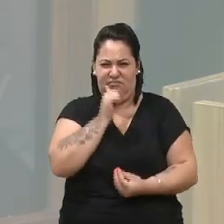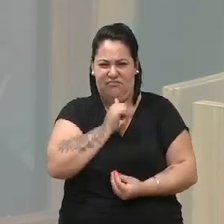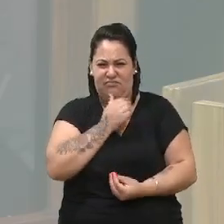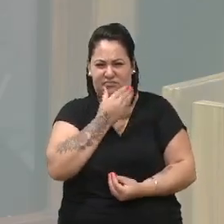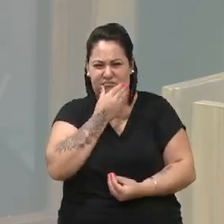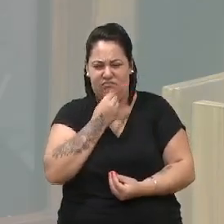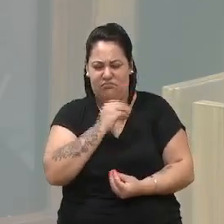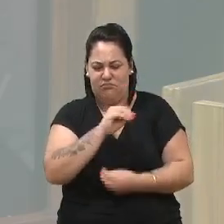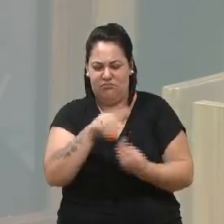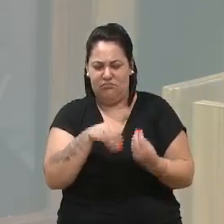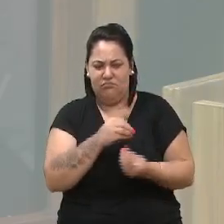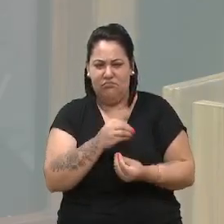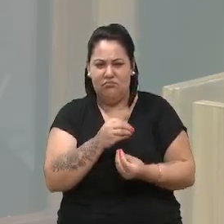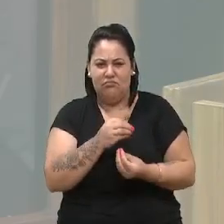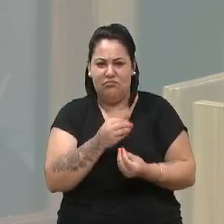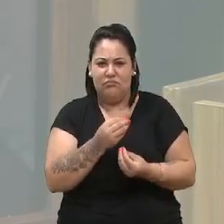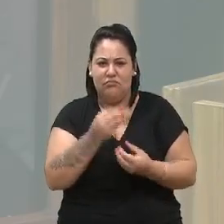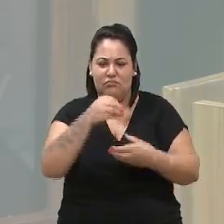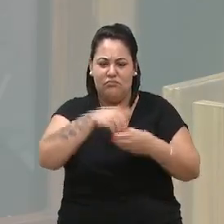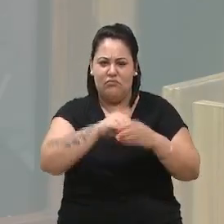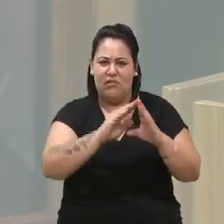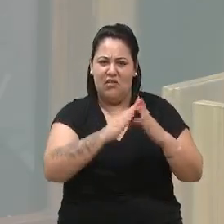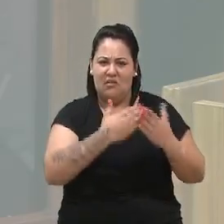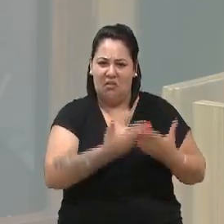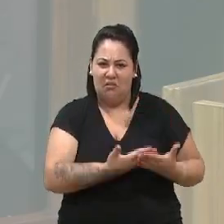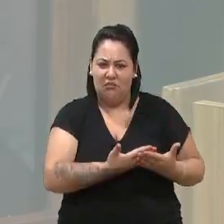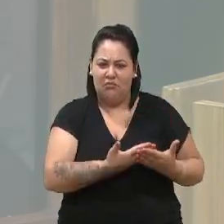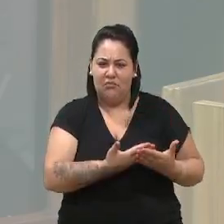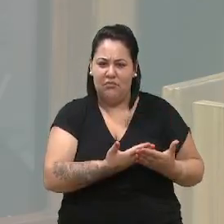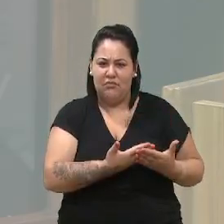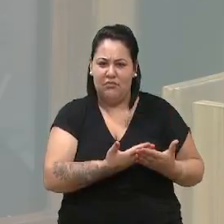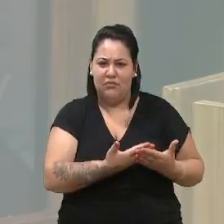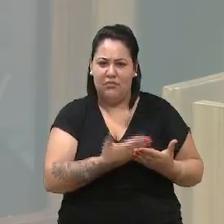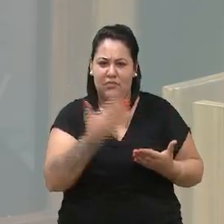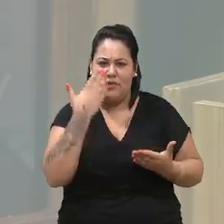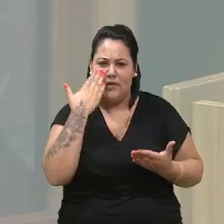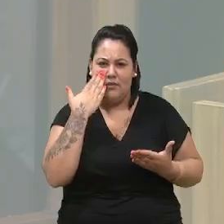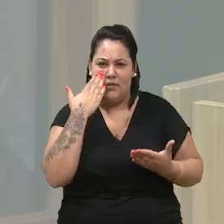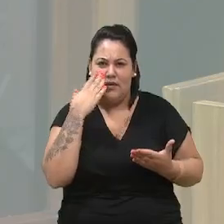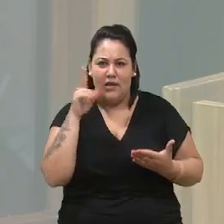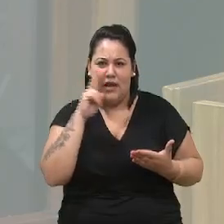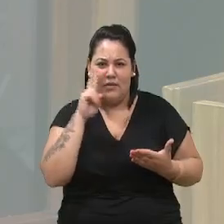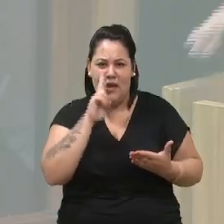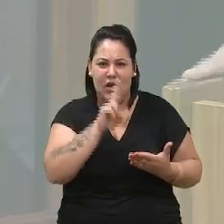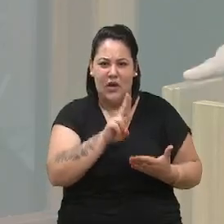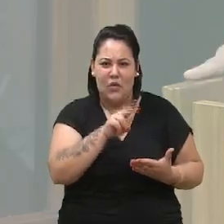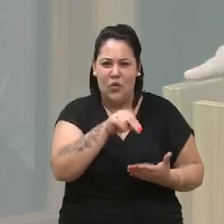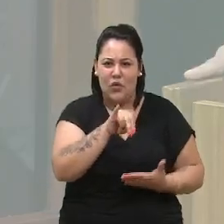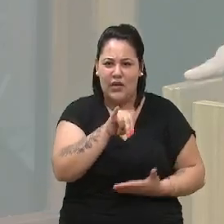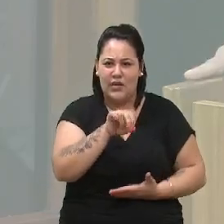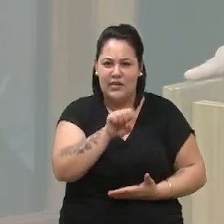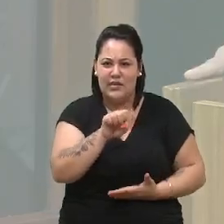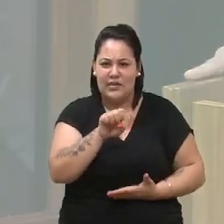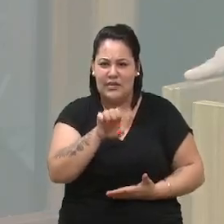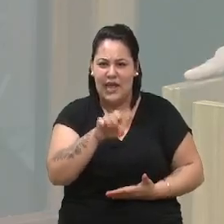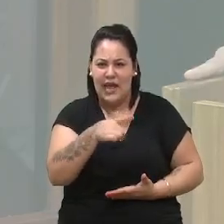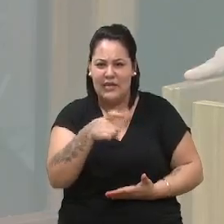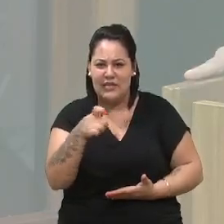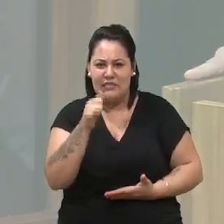escola. Sabe a história do banheiro unissex? Banheiro unissex, tem gente para banheiro unissex. Pois então,